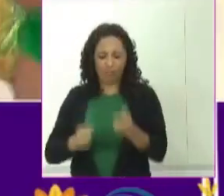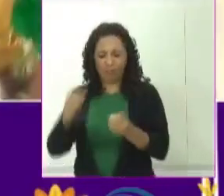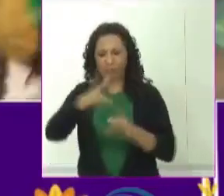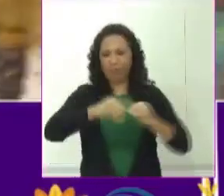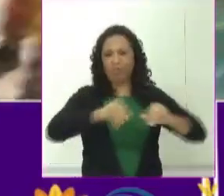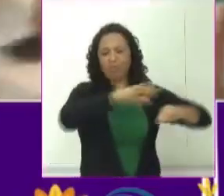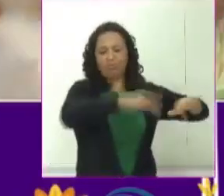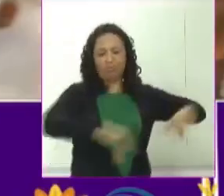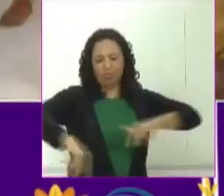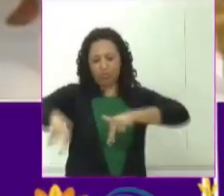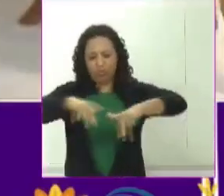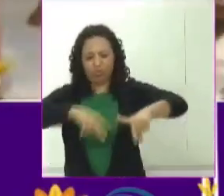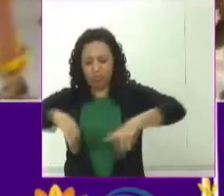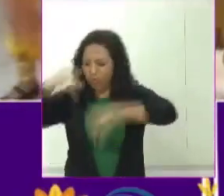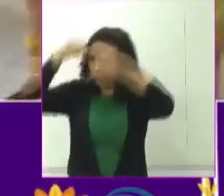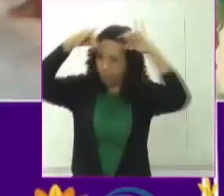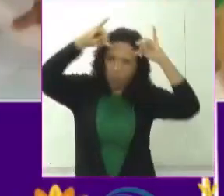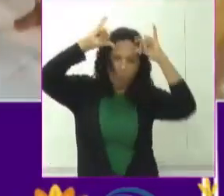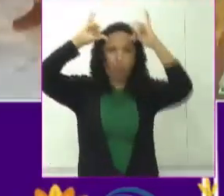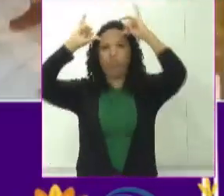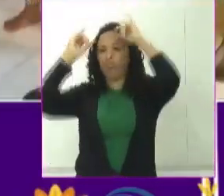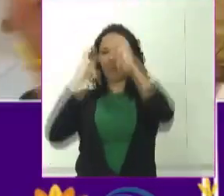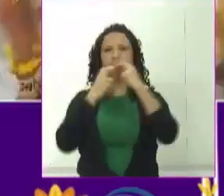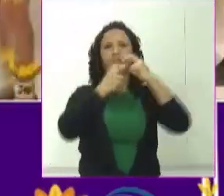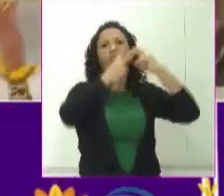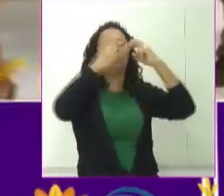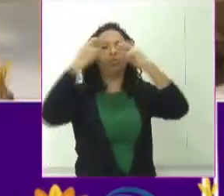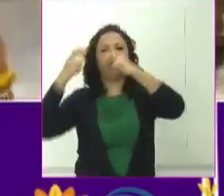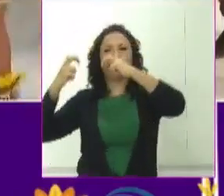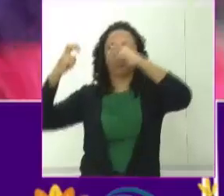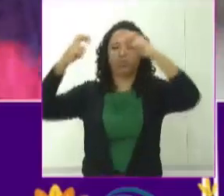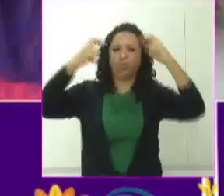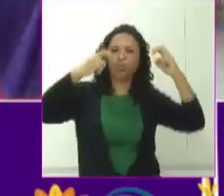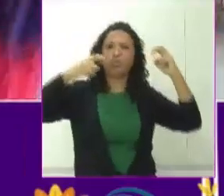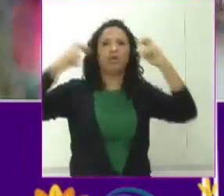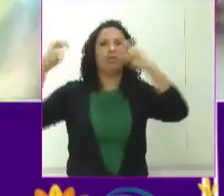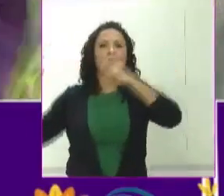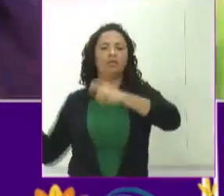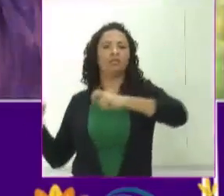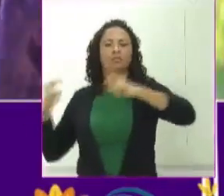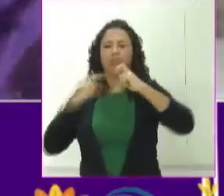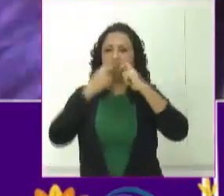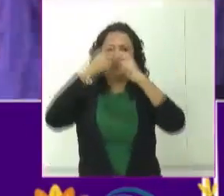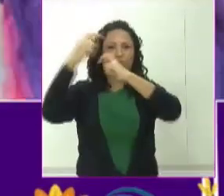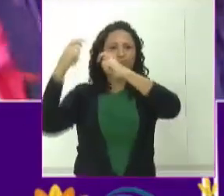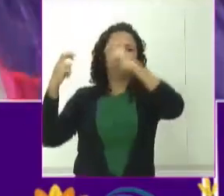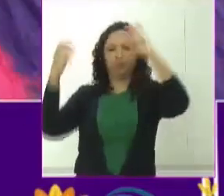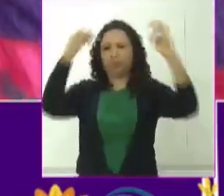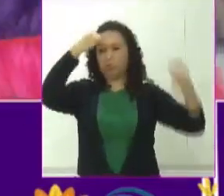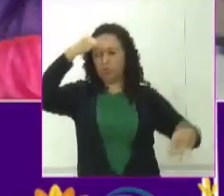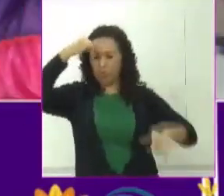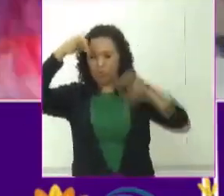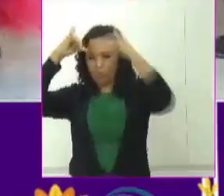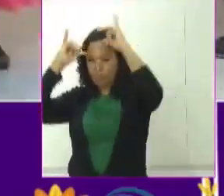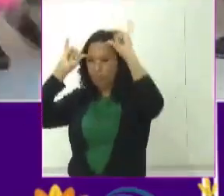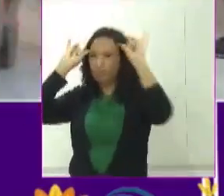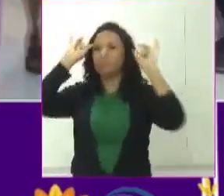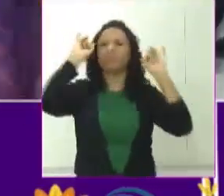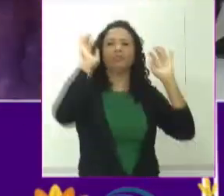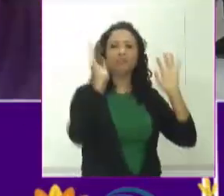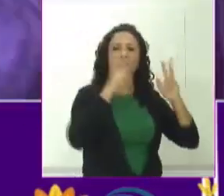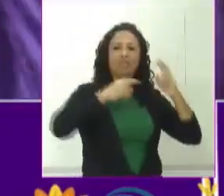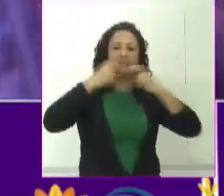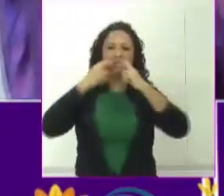poeira, o touro acabou de urrar. Já urrou, precisa. furioso já o